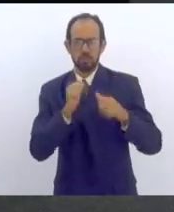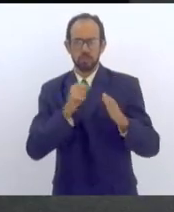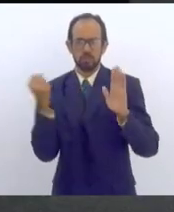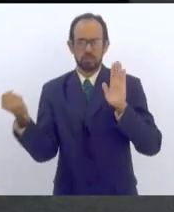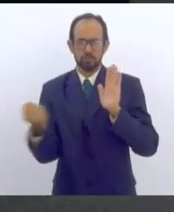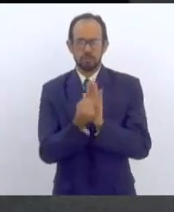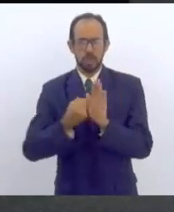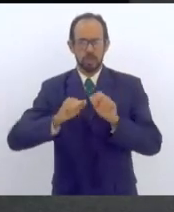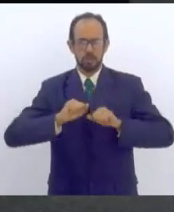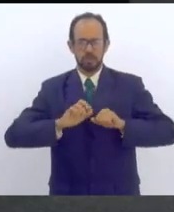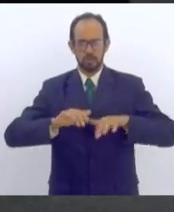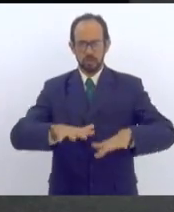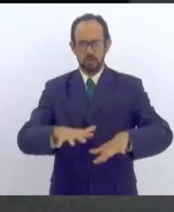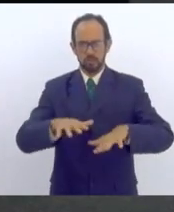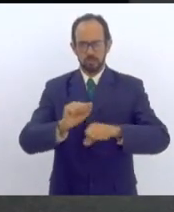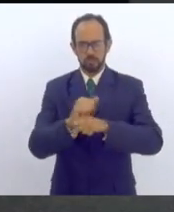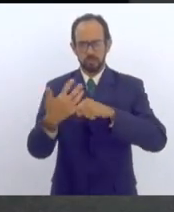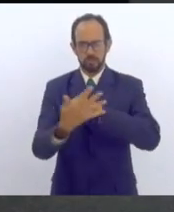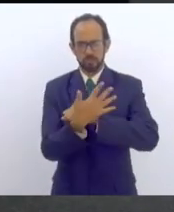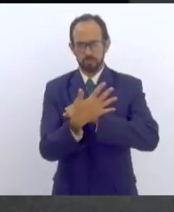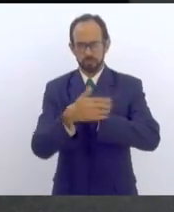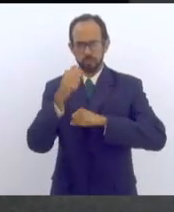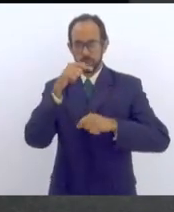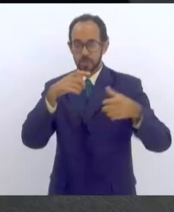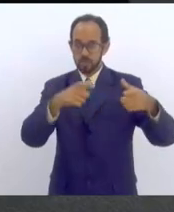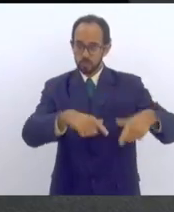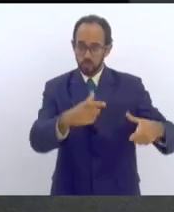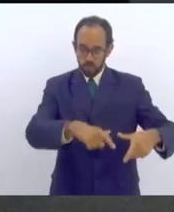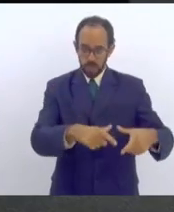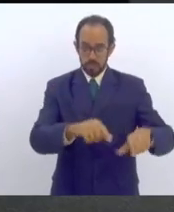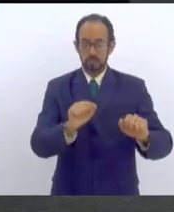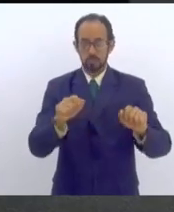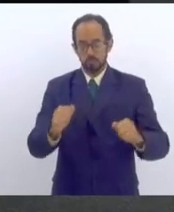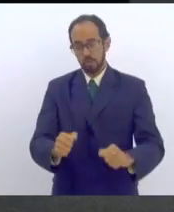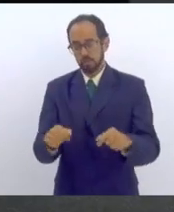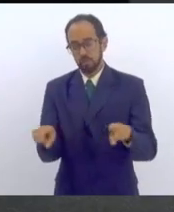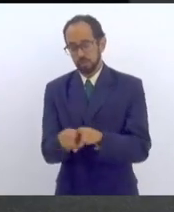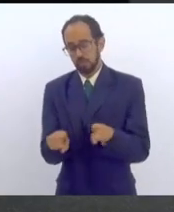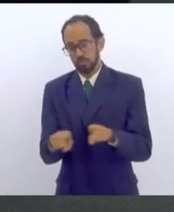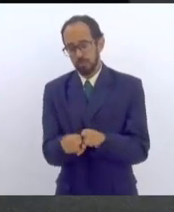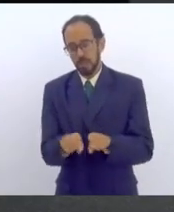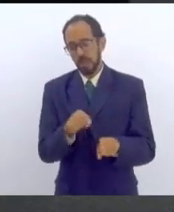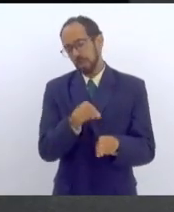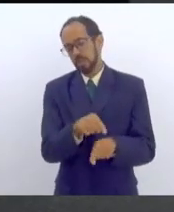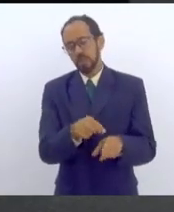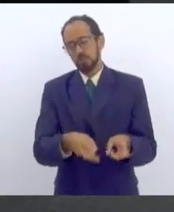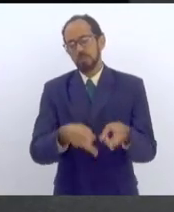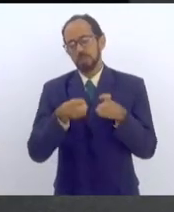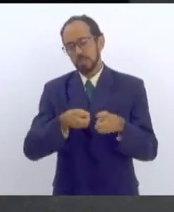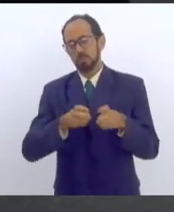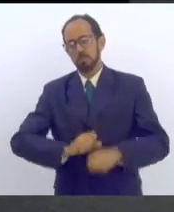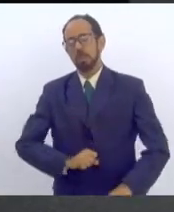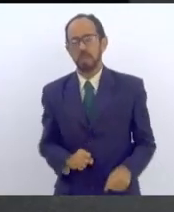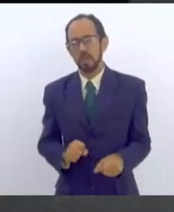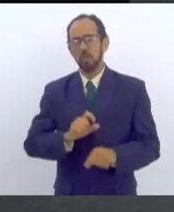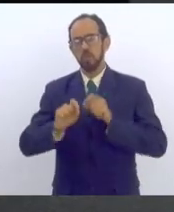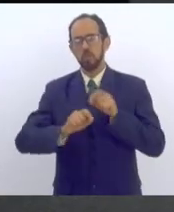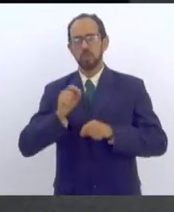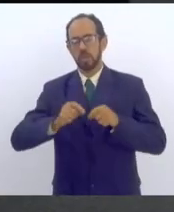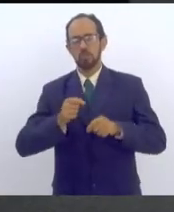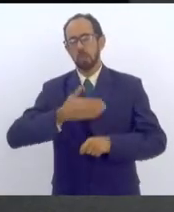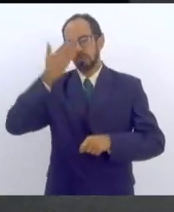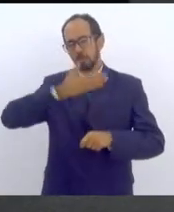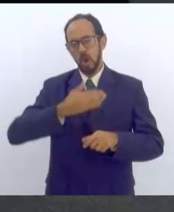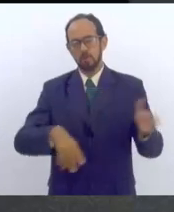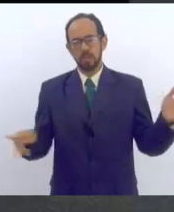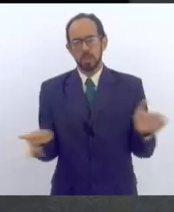da Covid-19 nesses territórios, que possam aqui também ver uma prestação de contas da própria